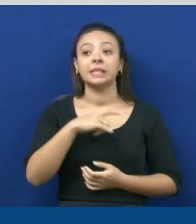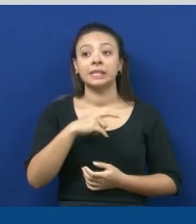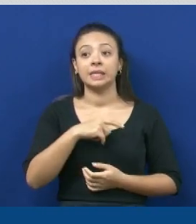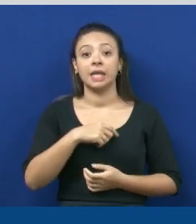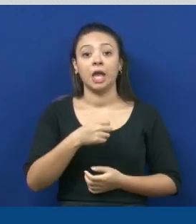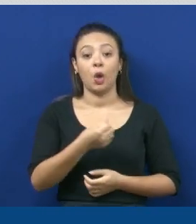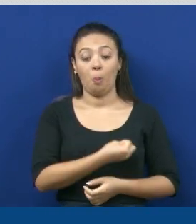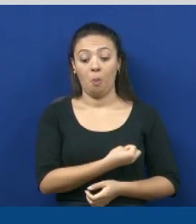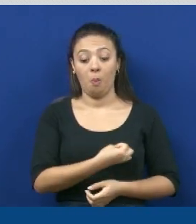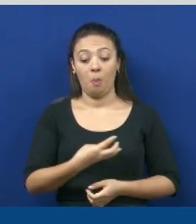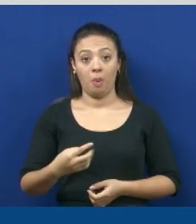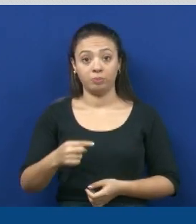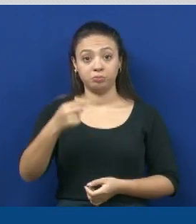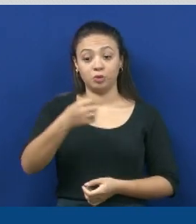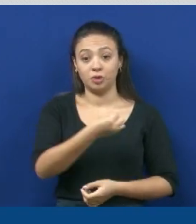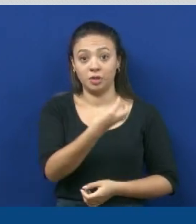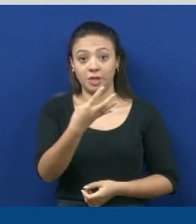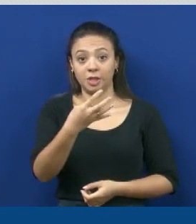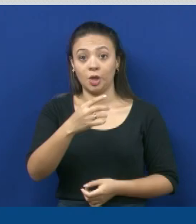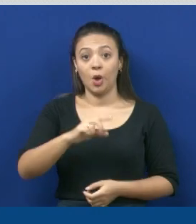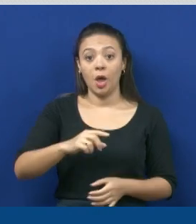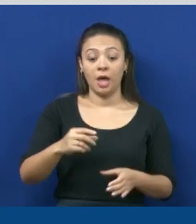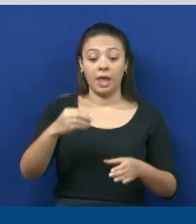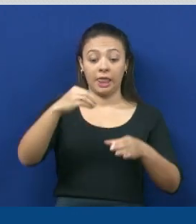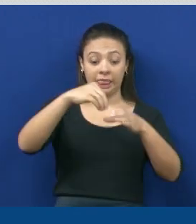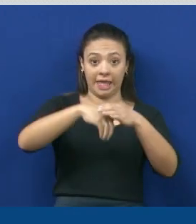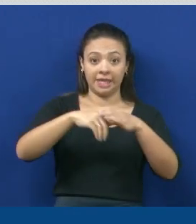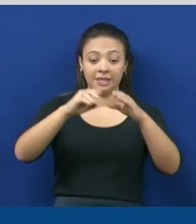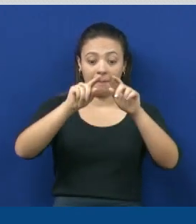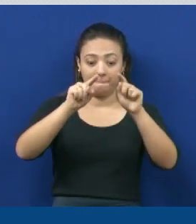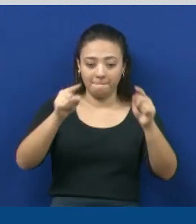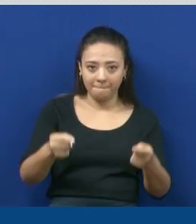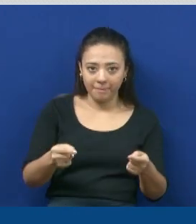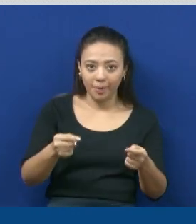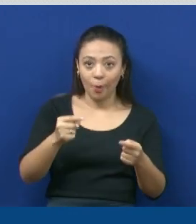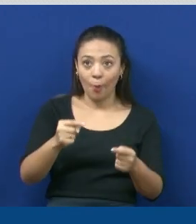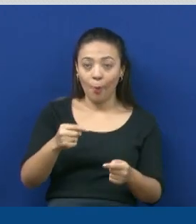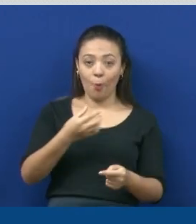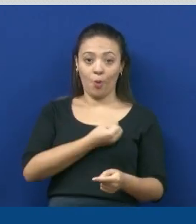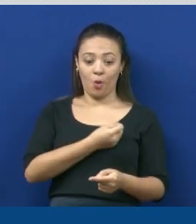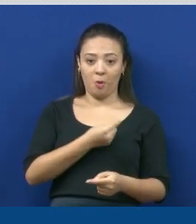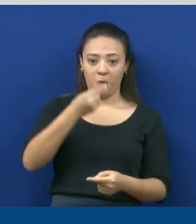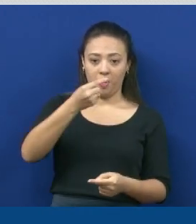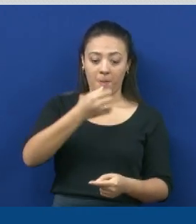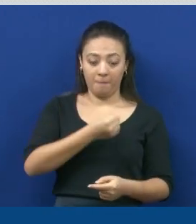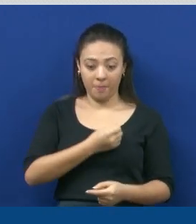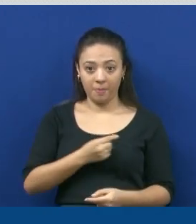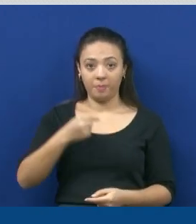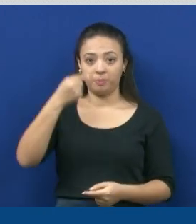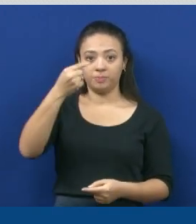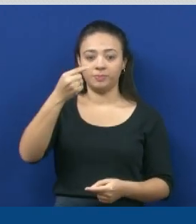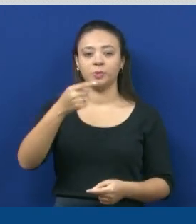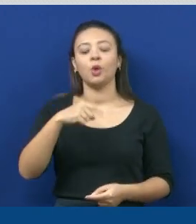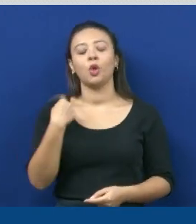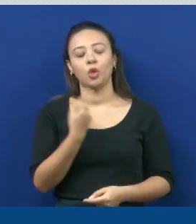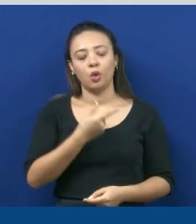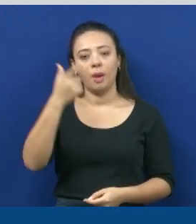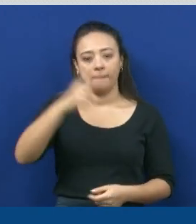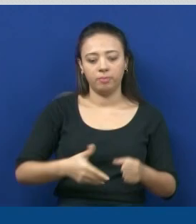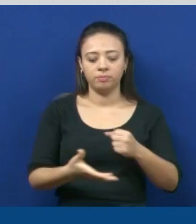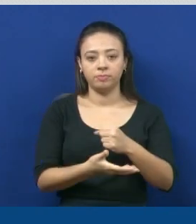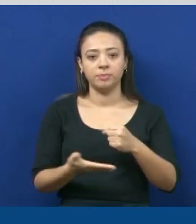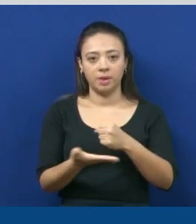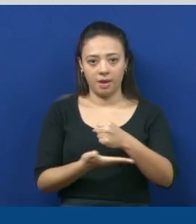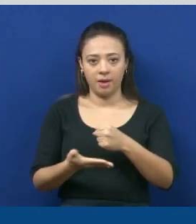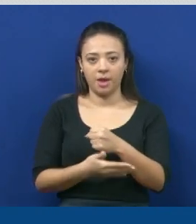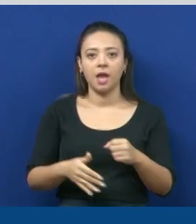toda potência de outra potência, nós repetimos a base e multiplicamos os expoentes, beleza? Vamos à